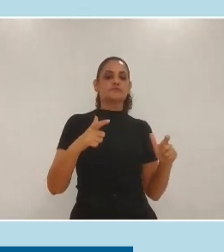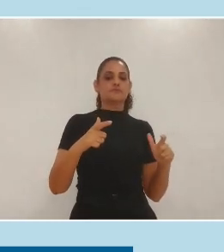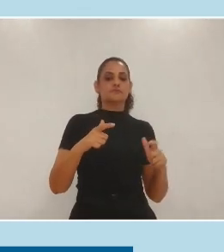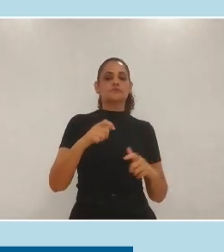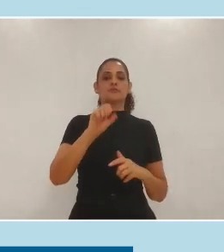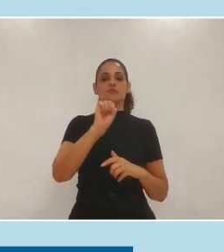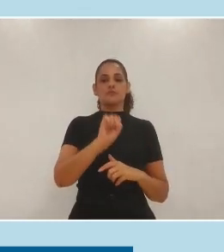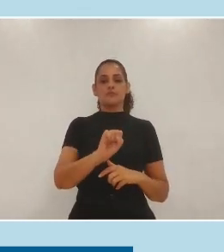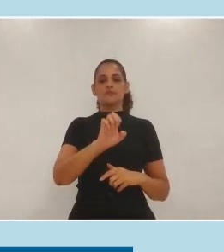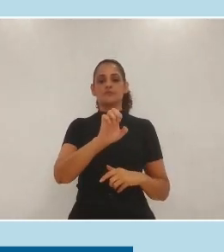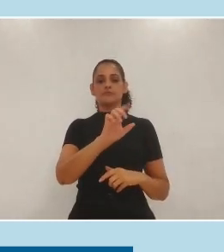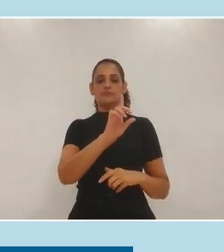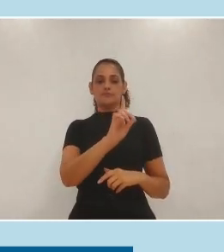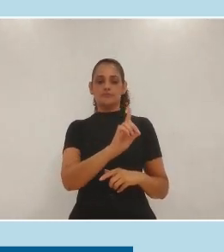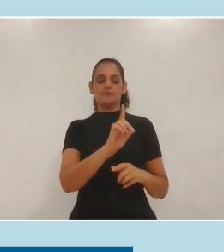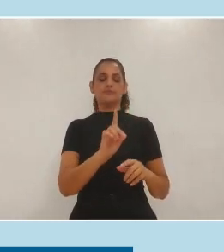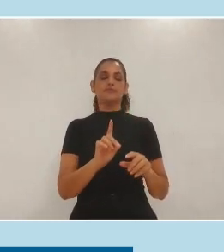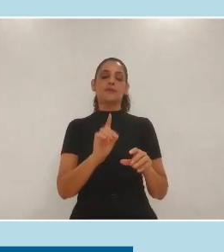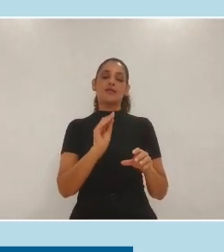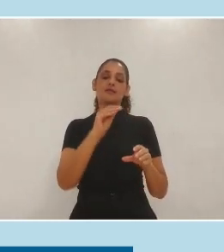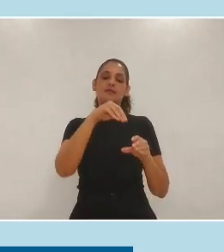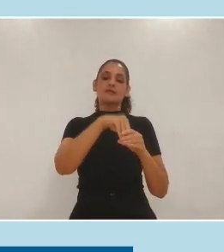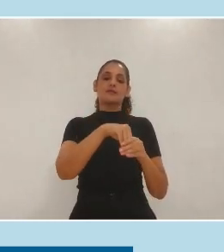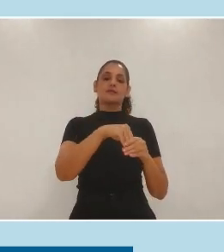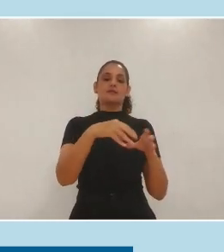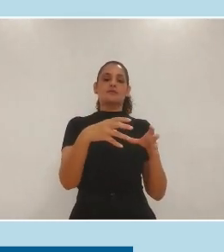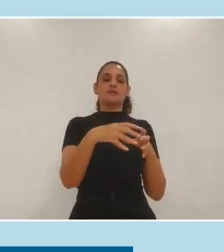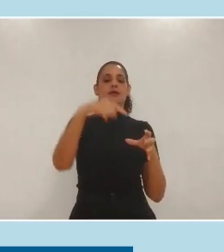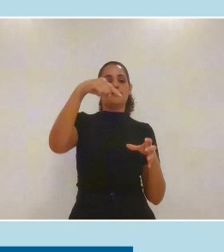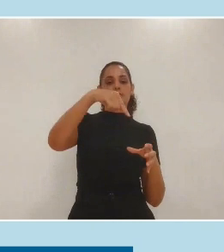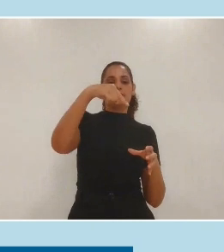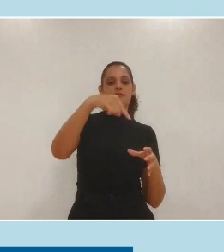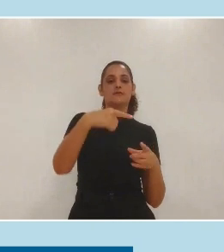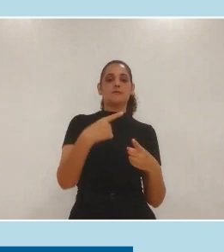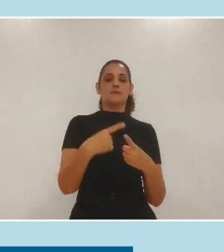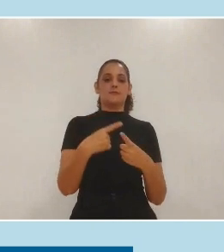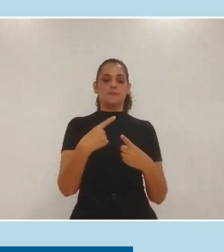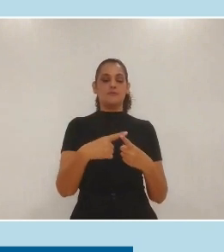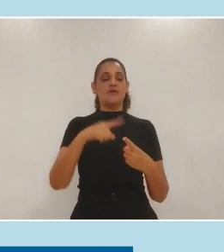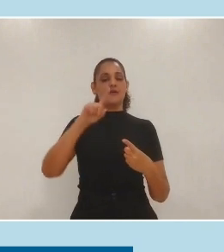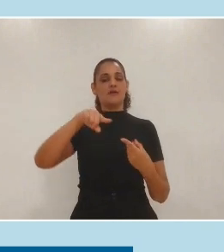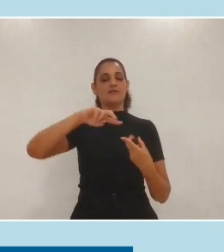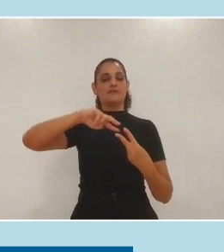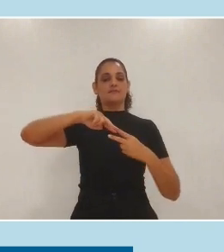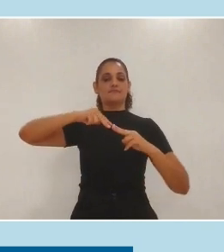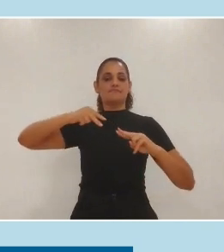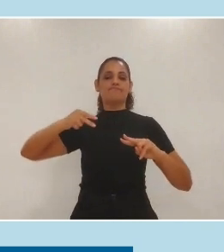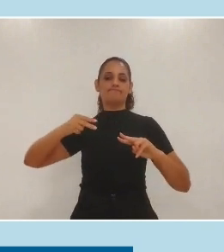grupo, porque as duas são fatores genéticos.